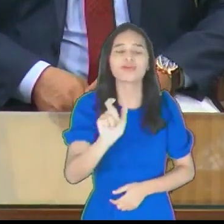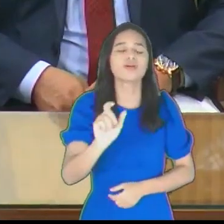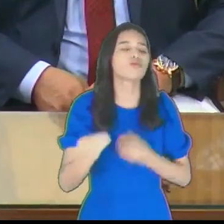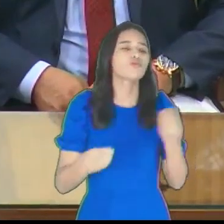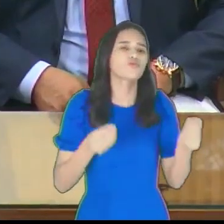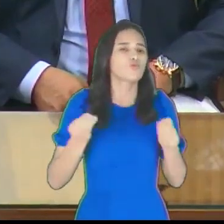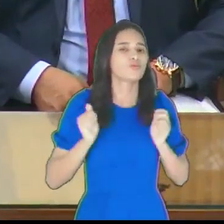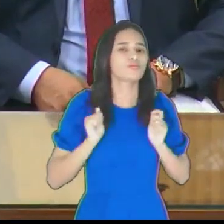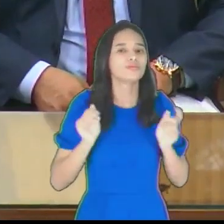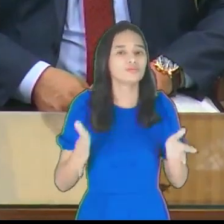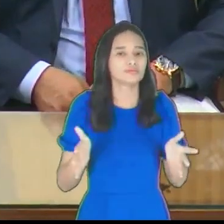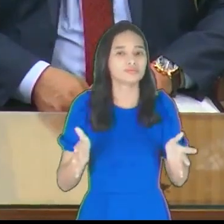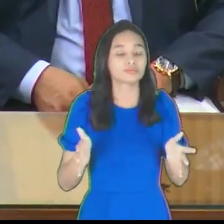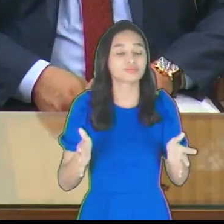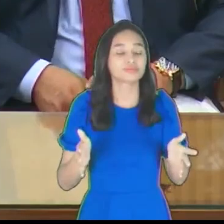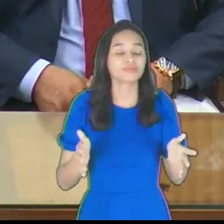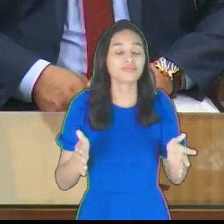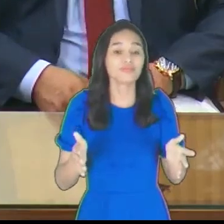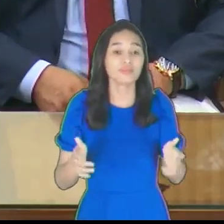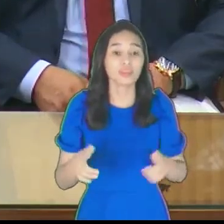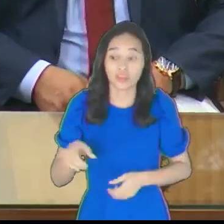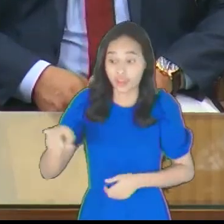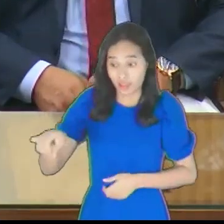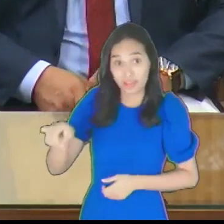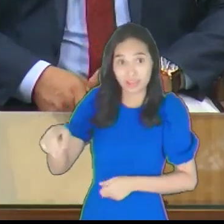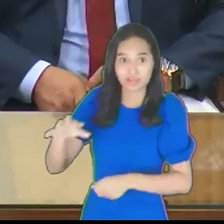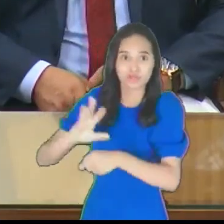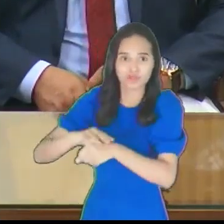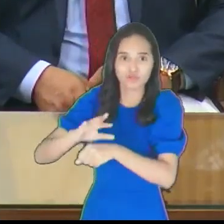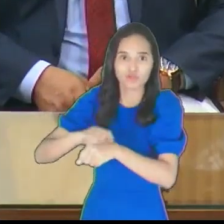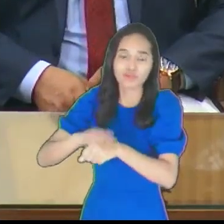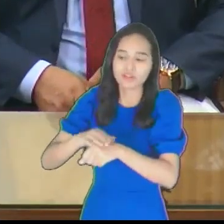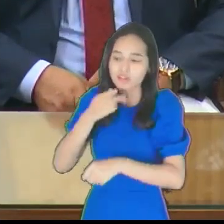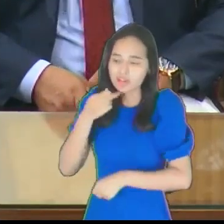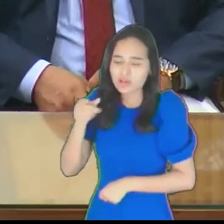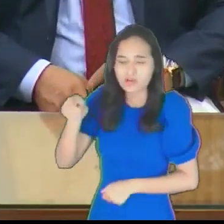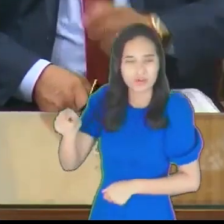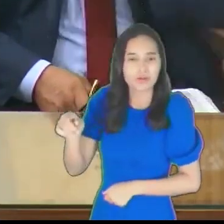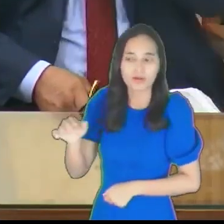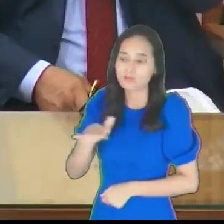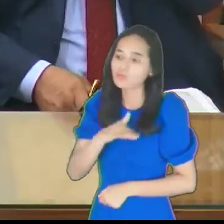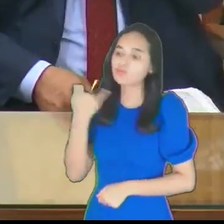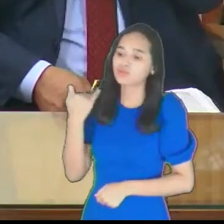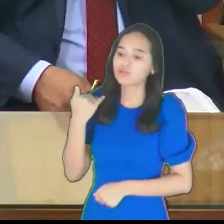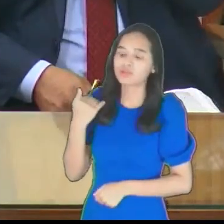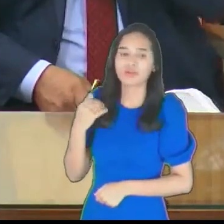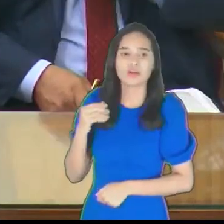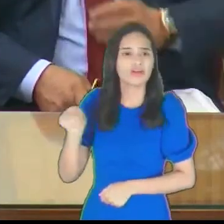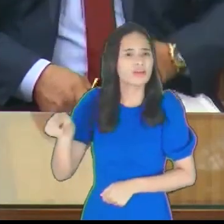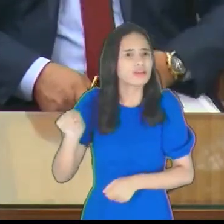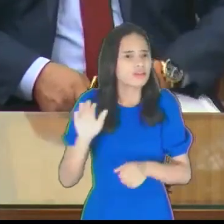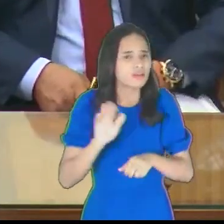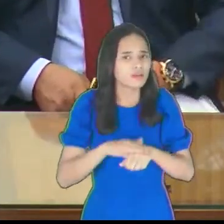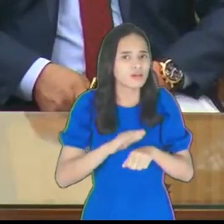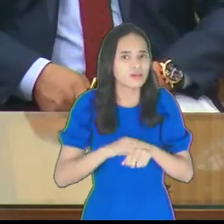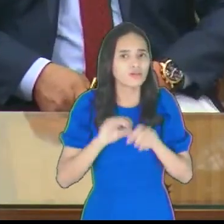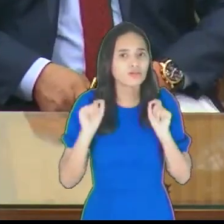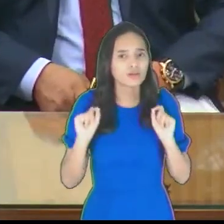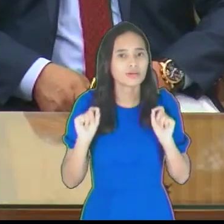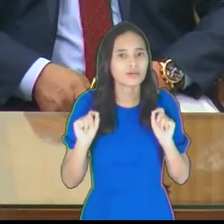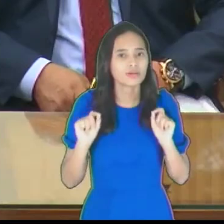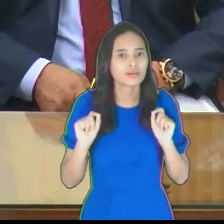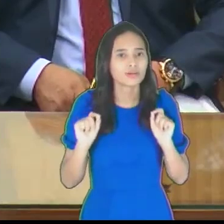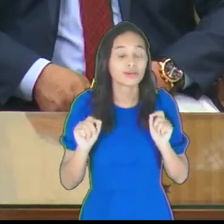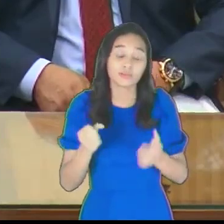você faria? Quando ele adoeceu, que disseram que ele ia morrer, Deus disse que ele ia morrer, foi o que ele fez, irmão? Me ajudem a